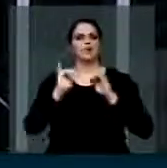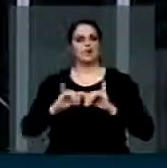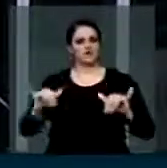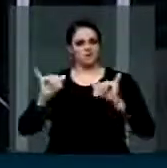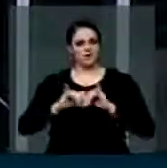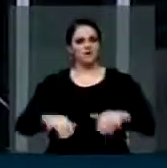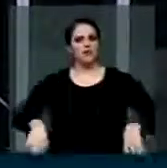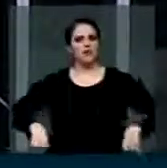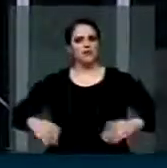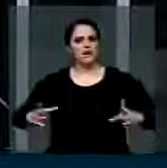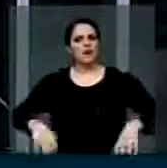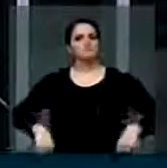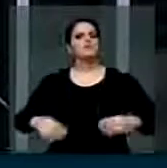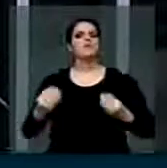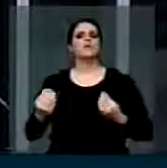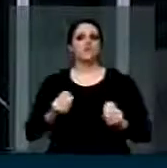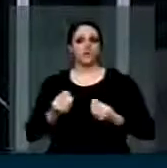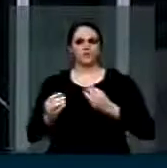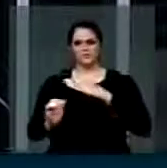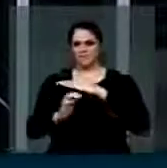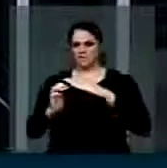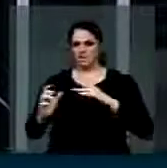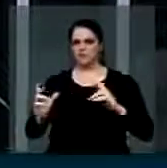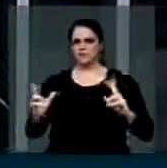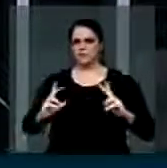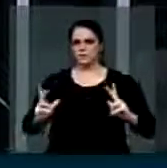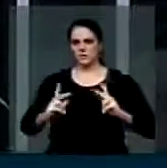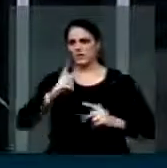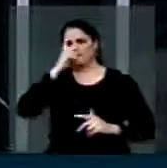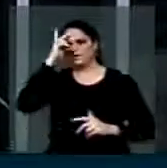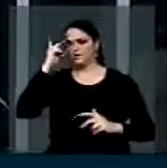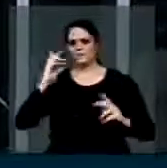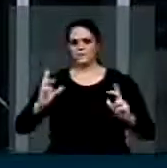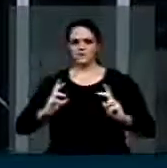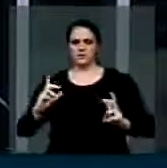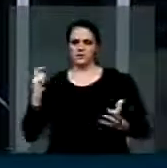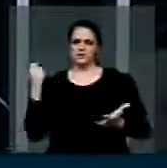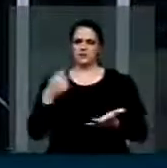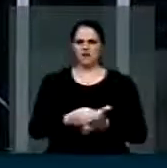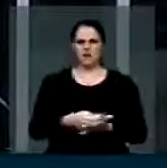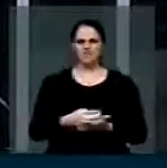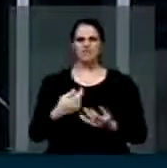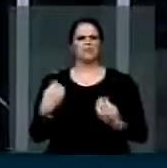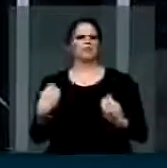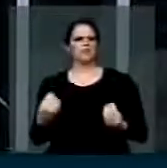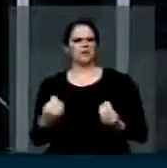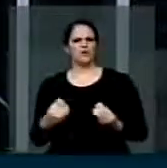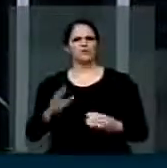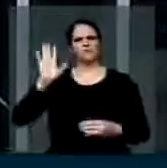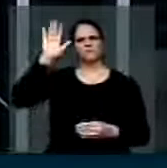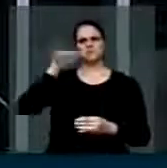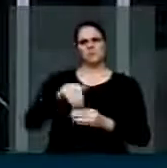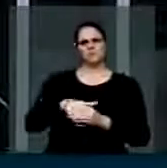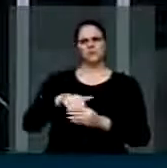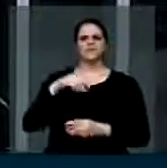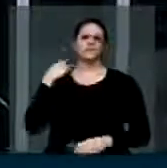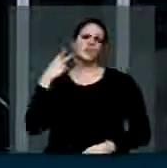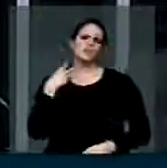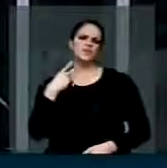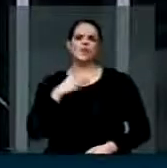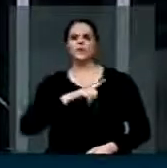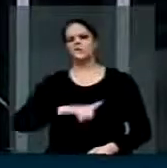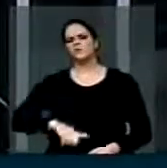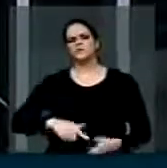financiamento de campanha particular é para que alguém que tem uma empresa dá dinheiro ao candidato, a vereador. Nesse tanto o